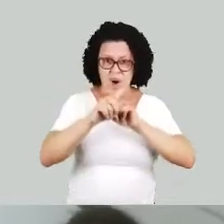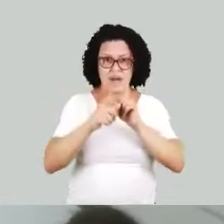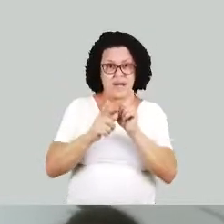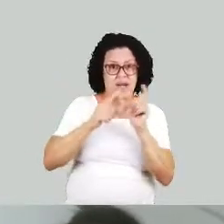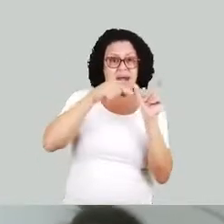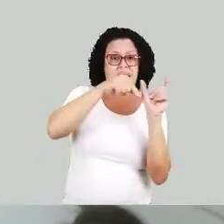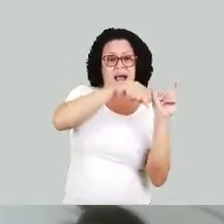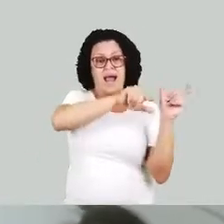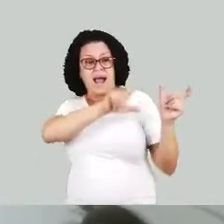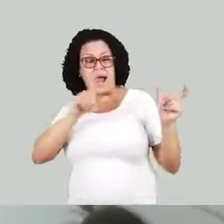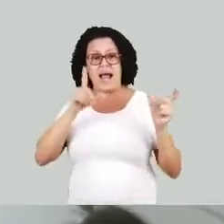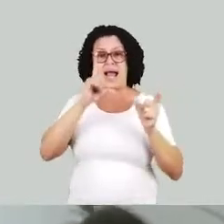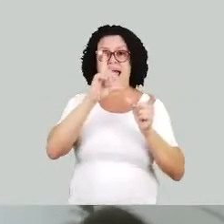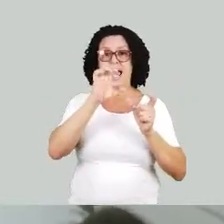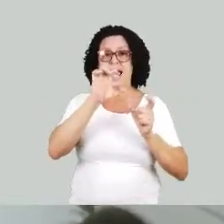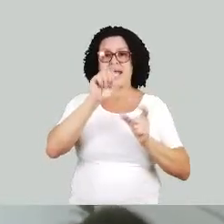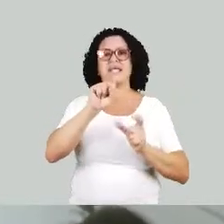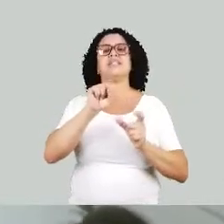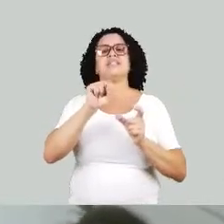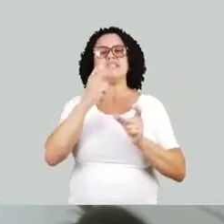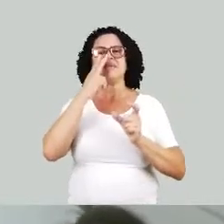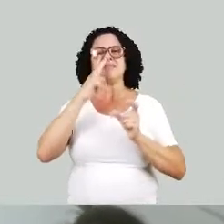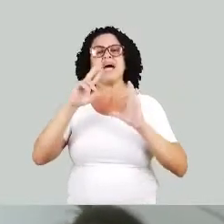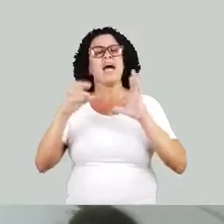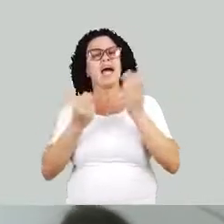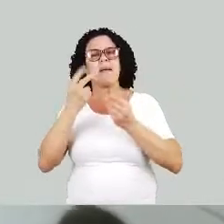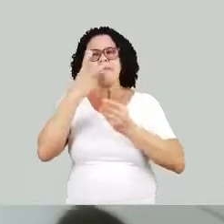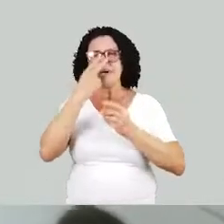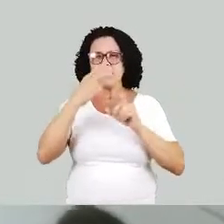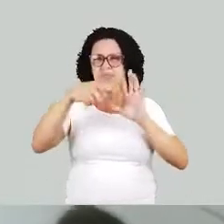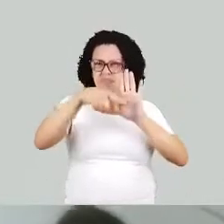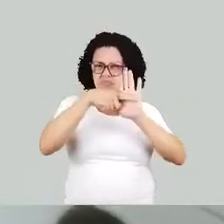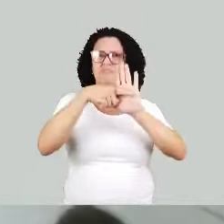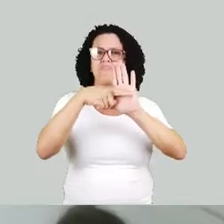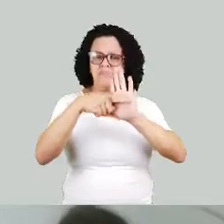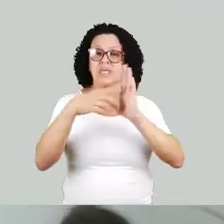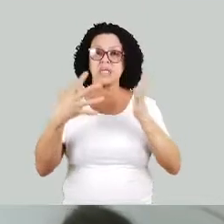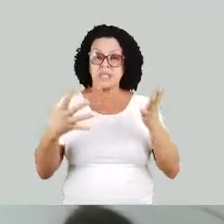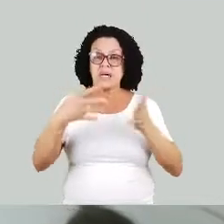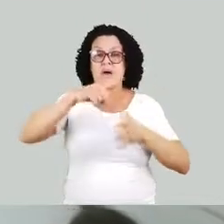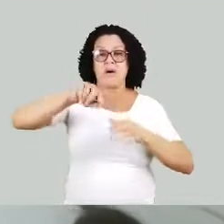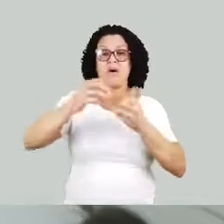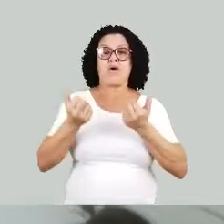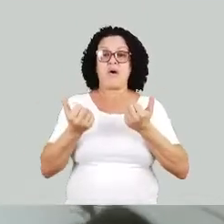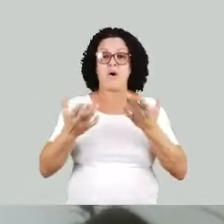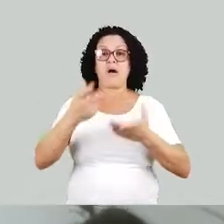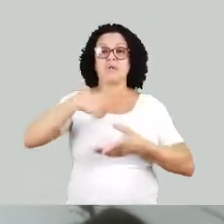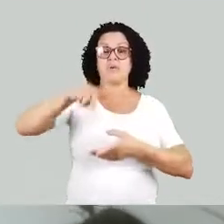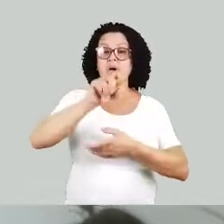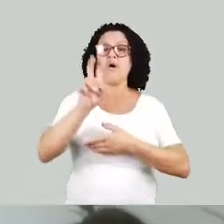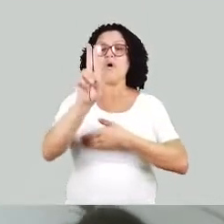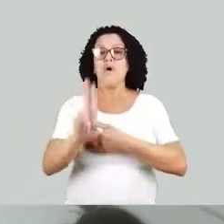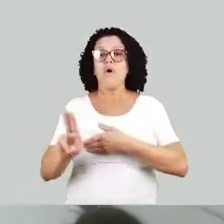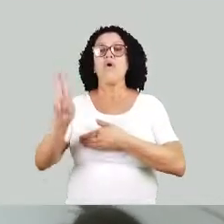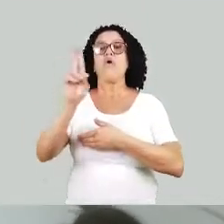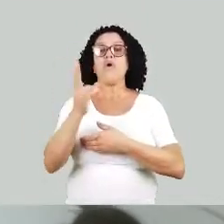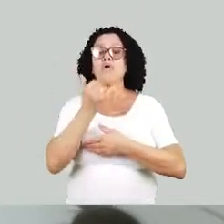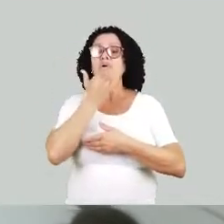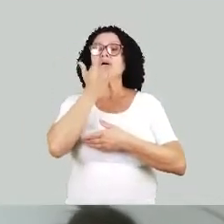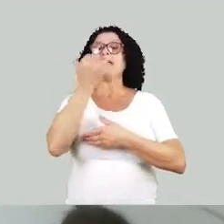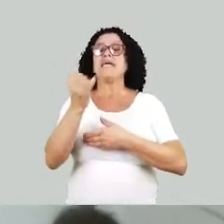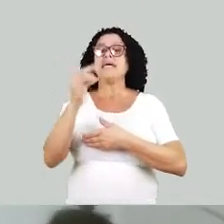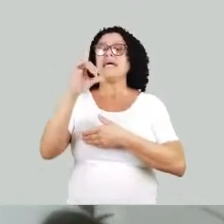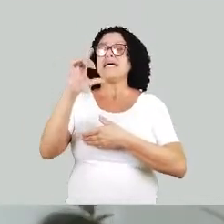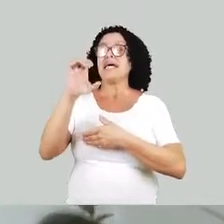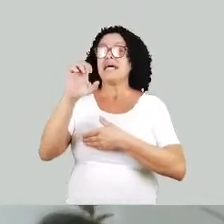prefixo des, que tem uma conotação de negação. Então, quando nós utilizamos a palavra